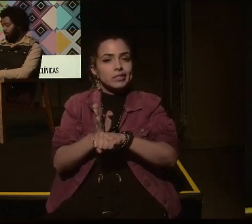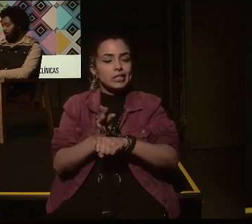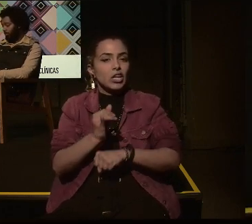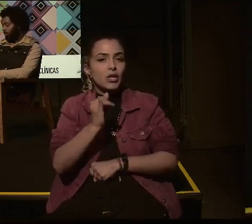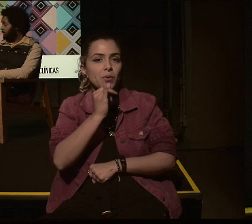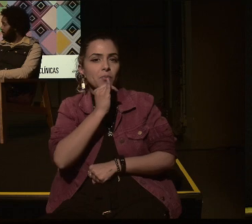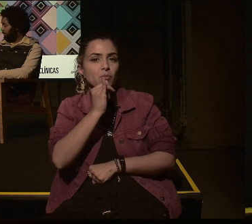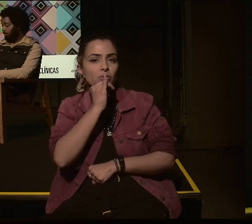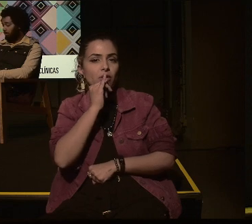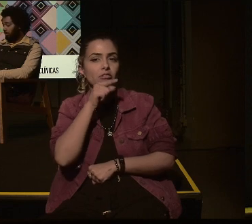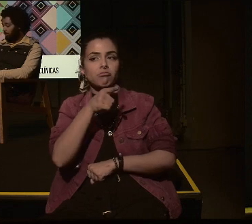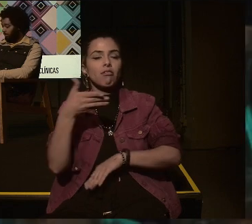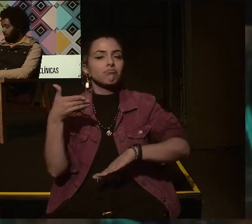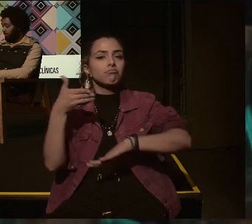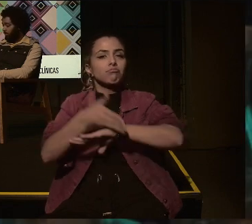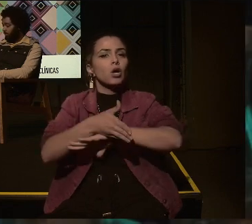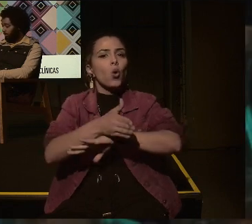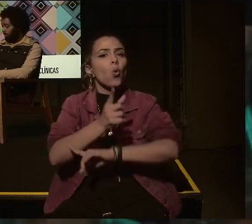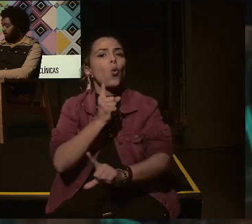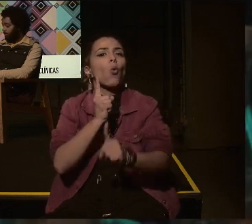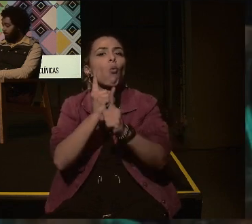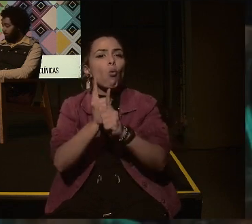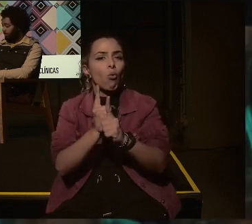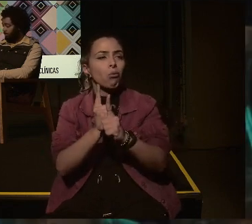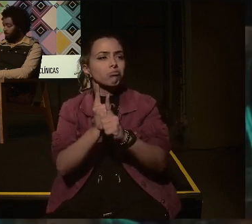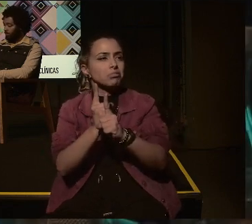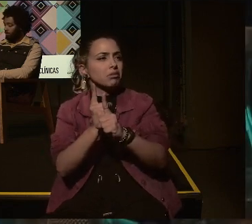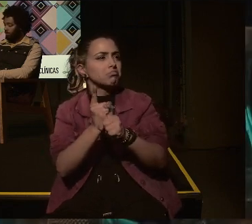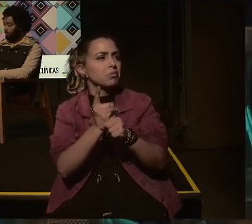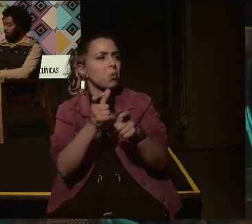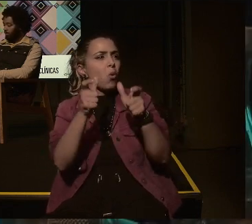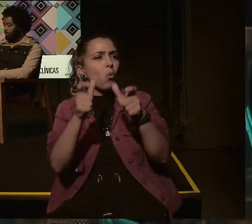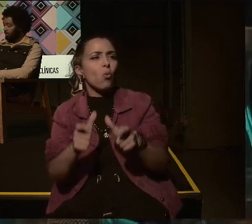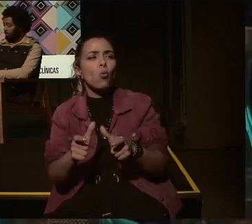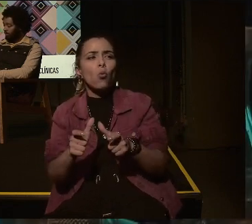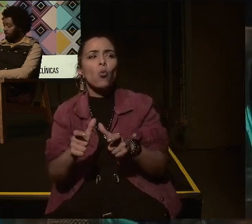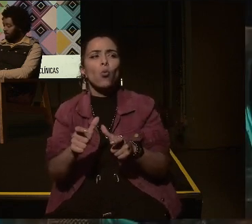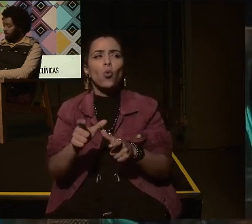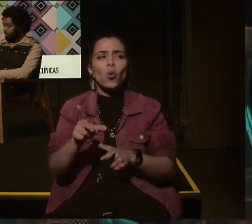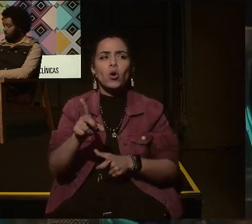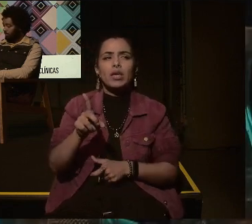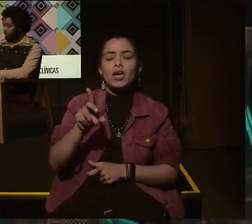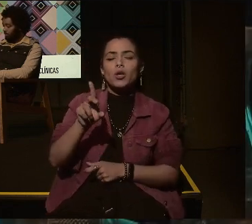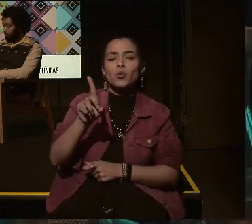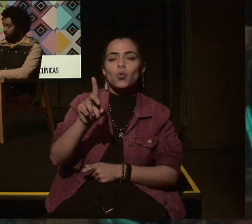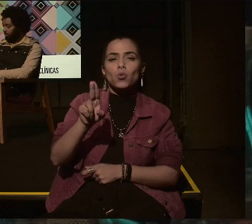Deleuze e Guattari, é o que a gente encontra